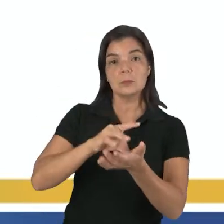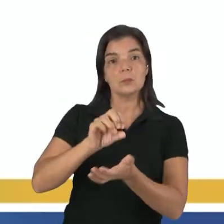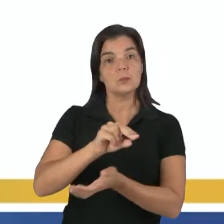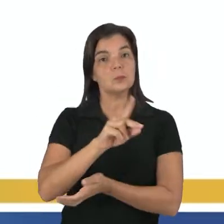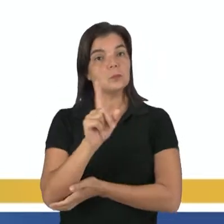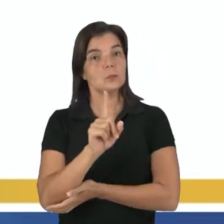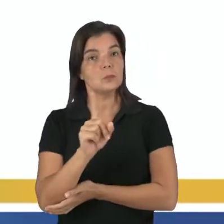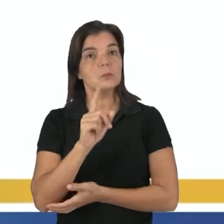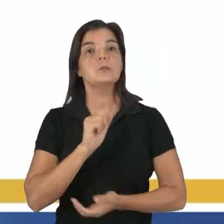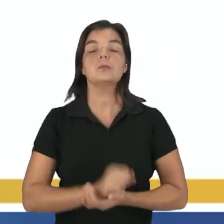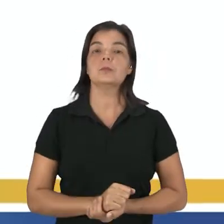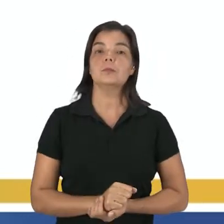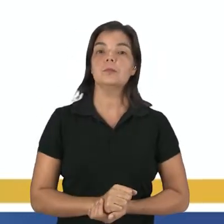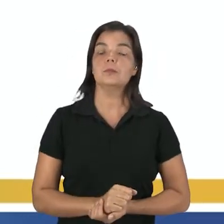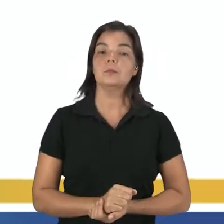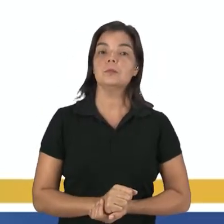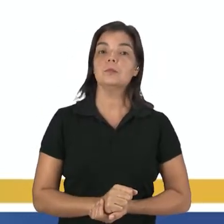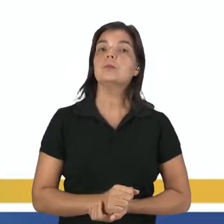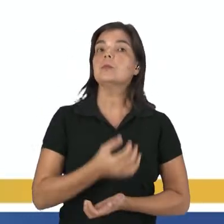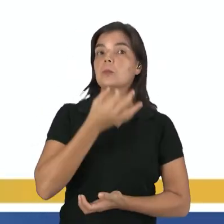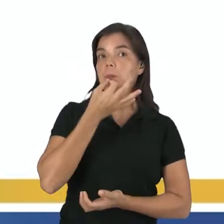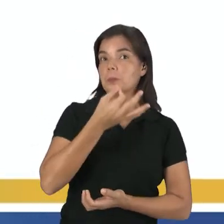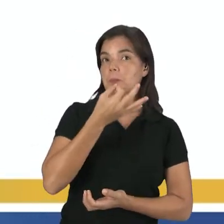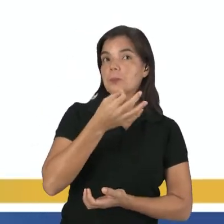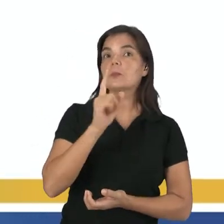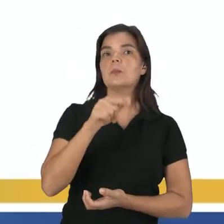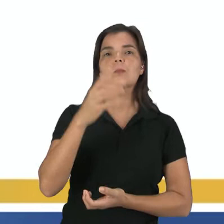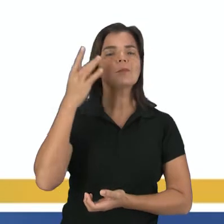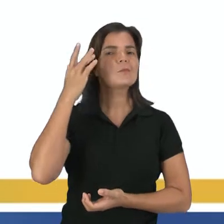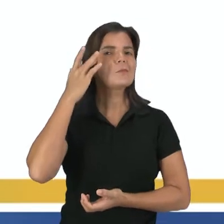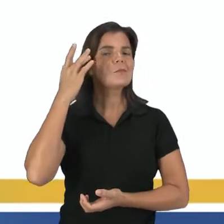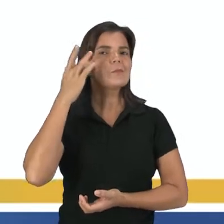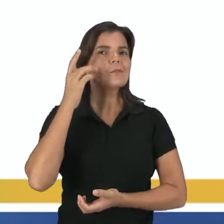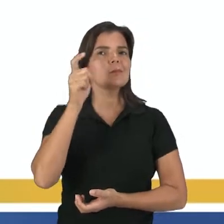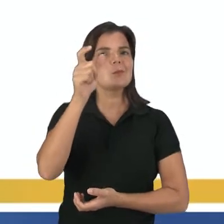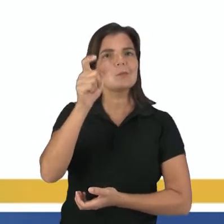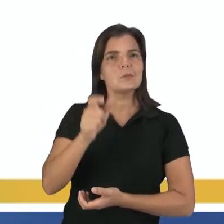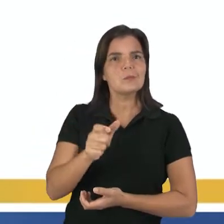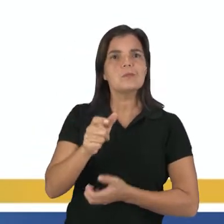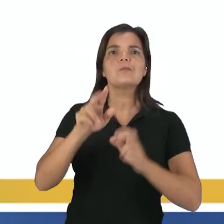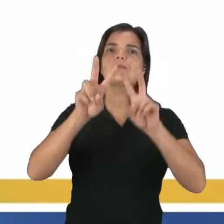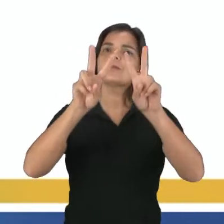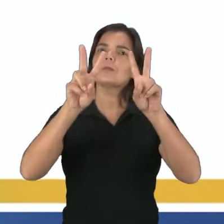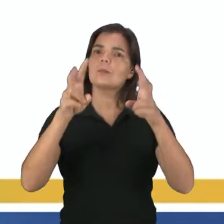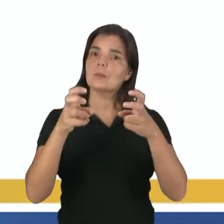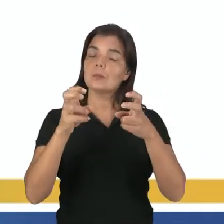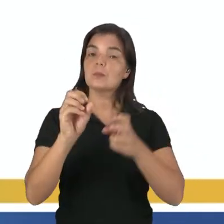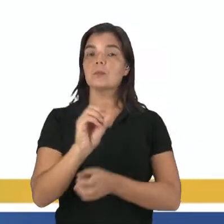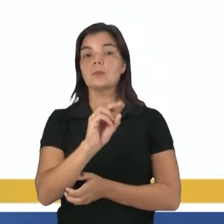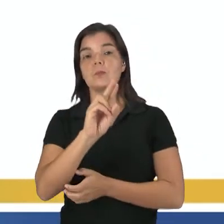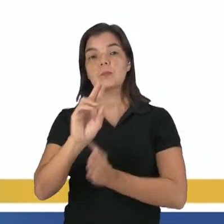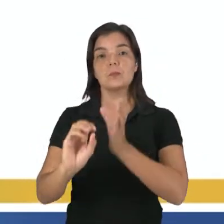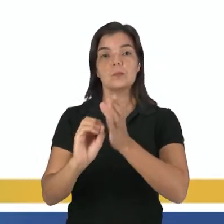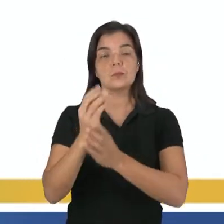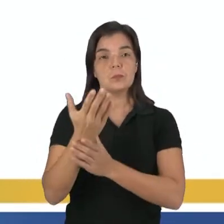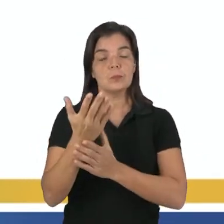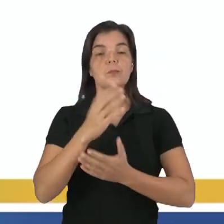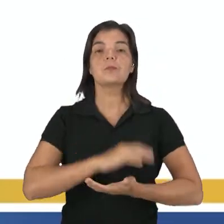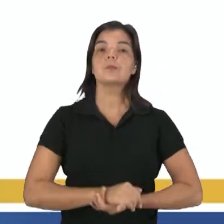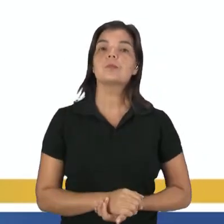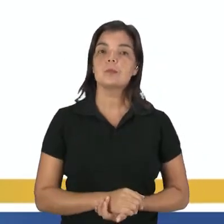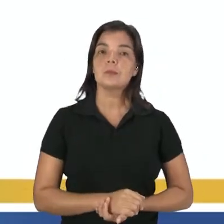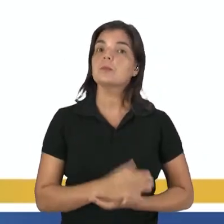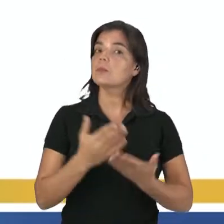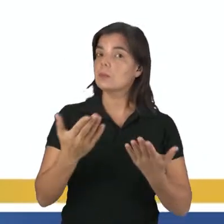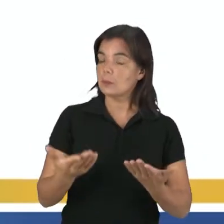ser verídico ou não, verdadeiro ou não. Opinião é o que eu acho a respeito de determinado assunto ou